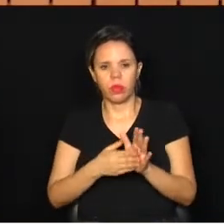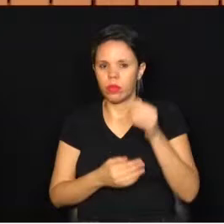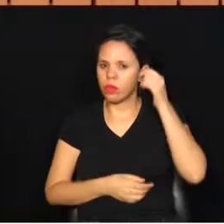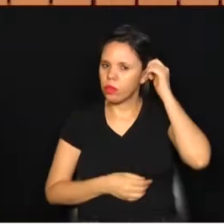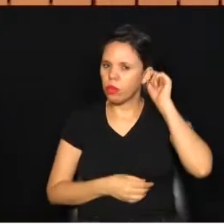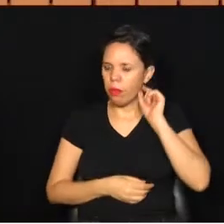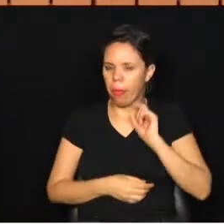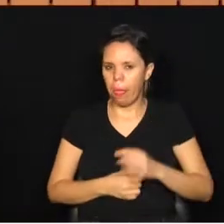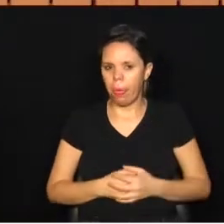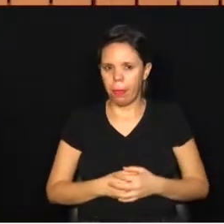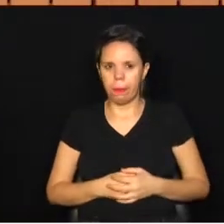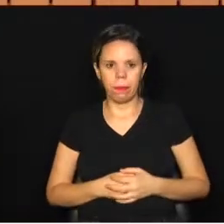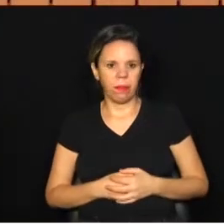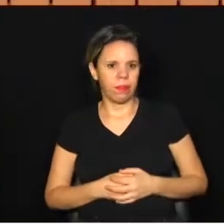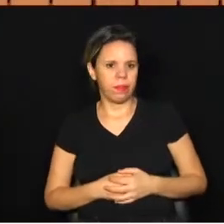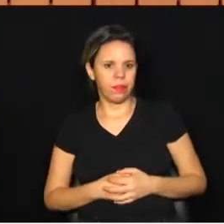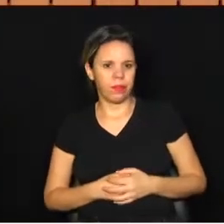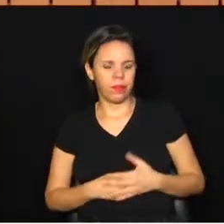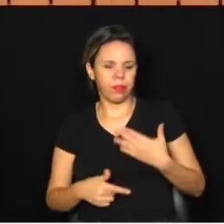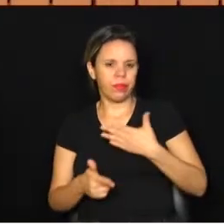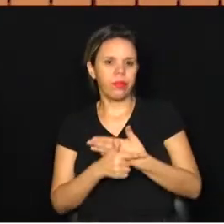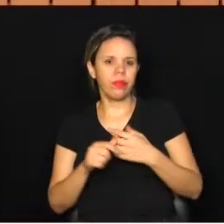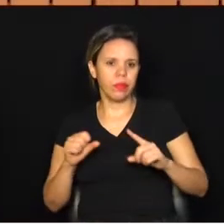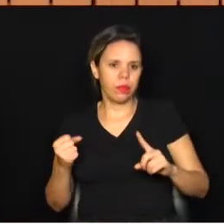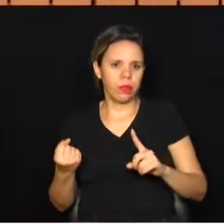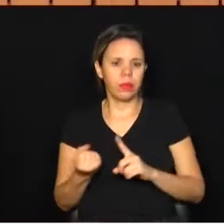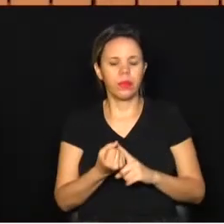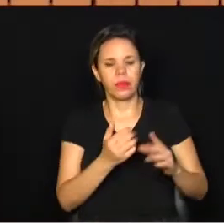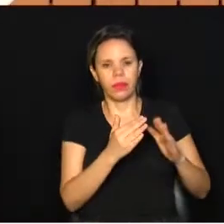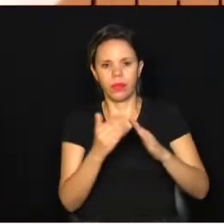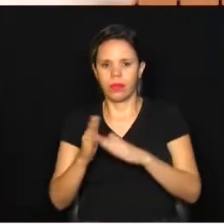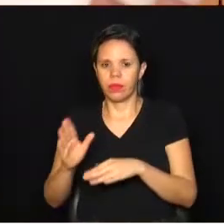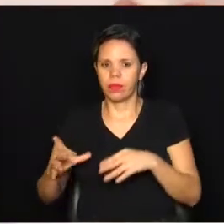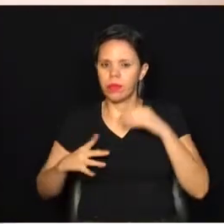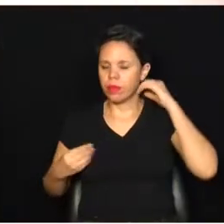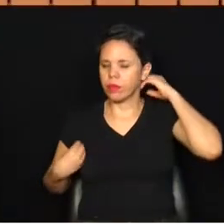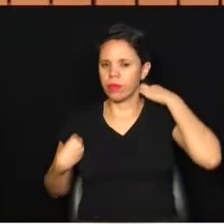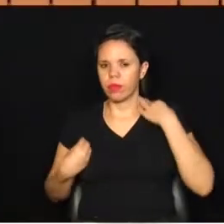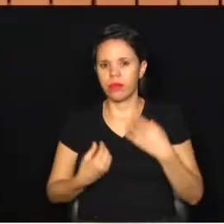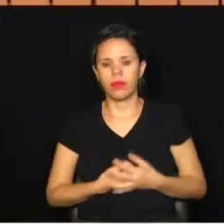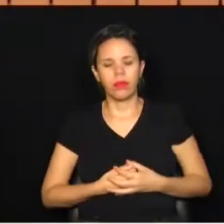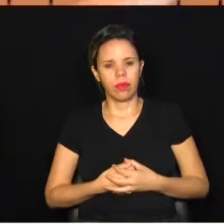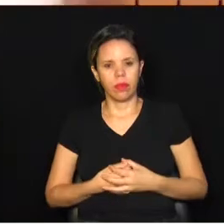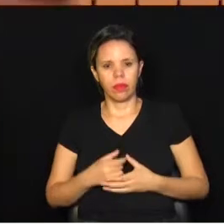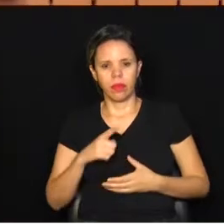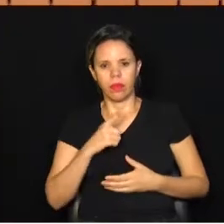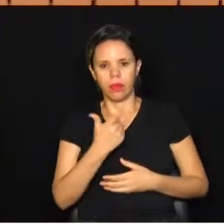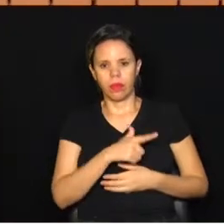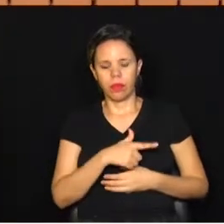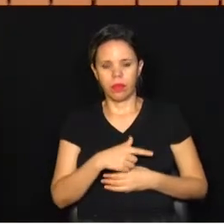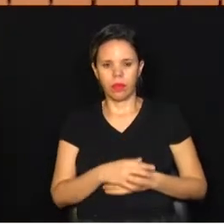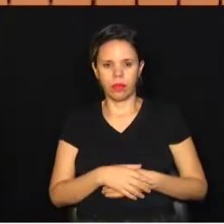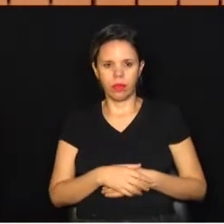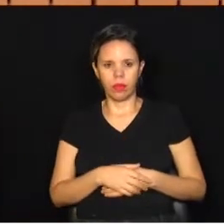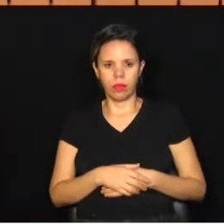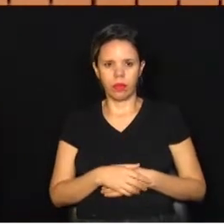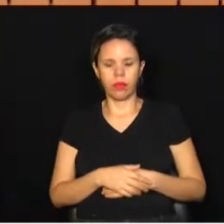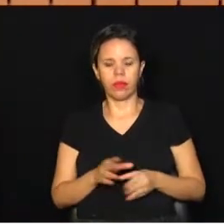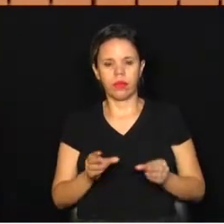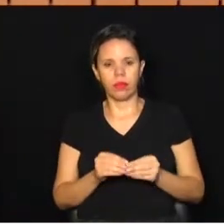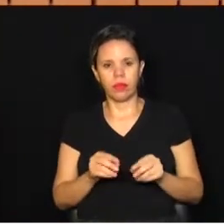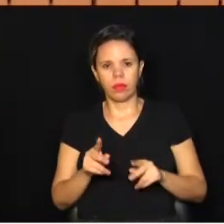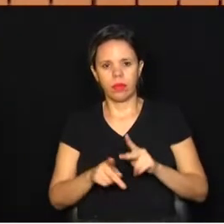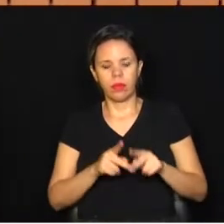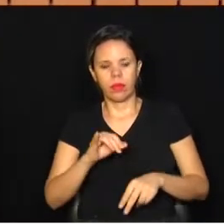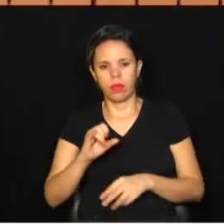esses vazios? E a função social dos imóveis já existentes. Aqui tem uma outra consideração final do